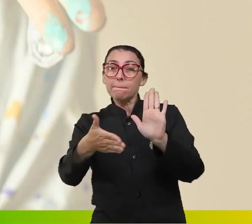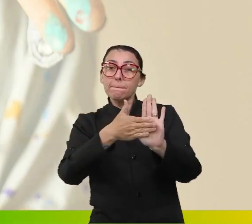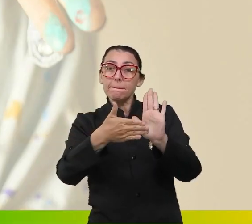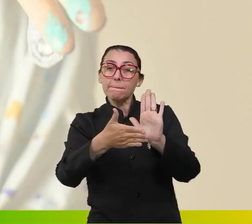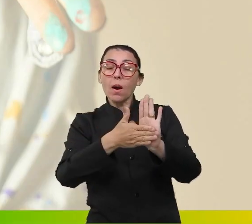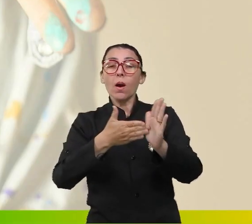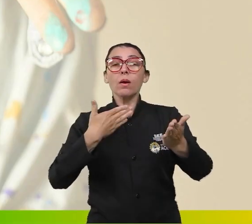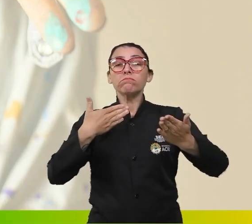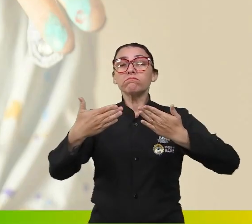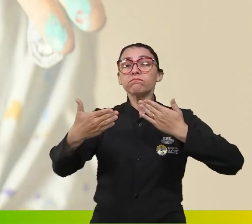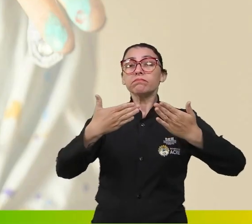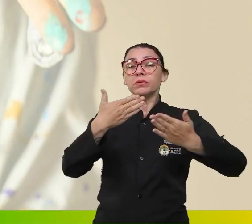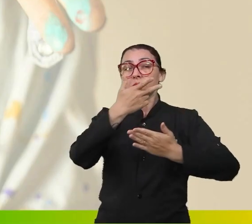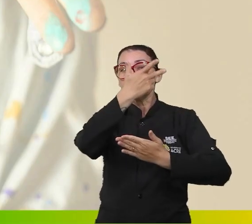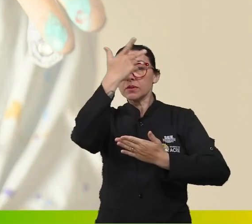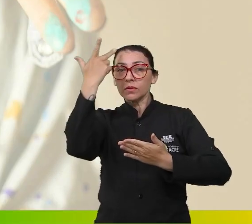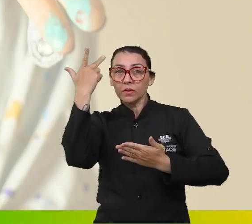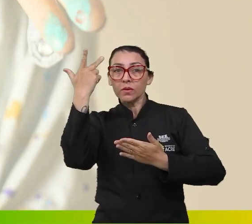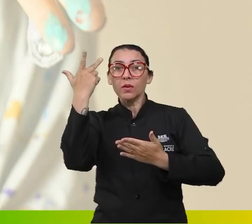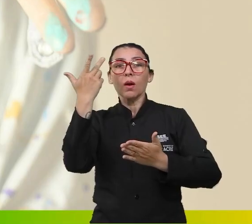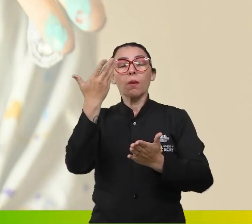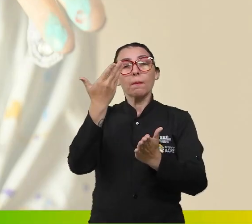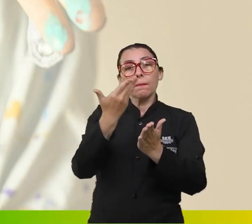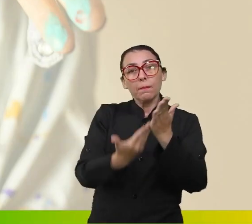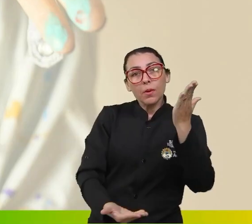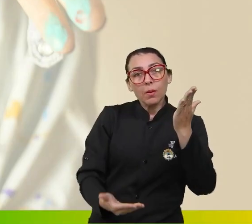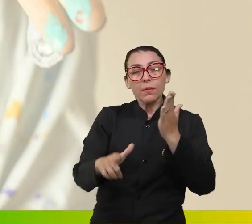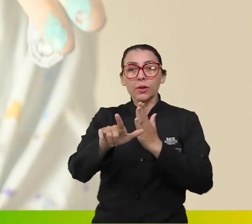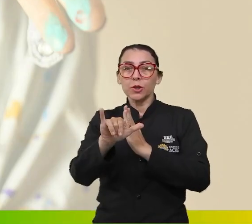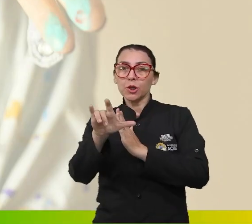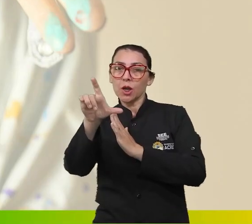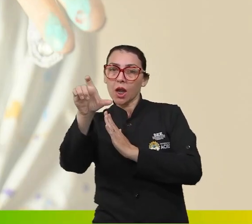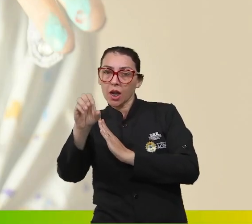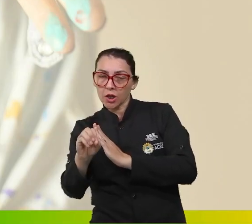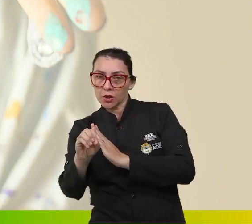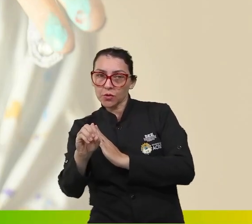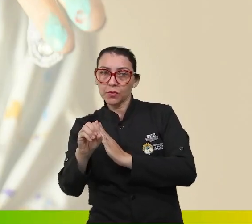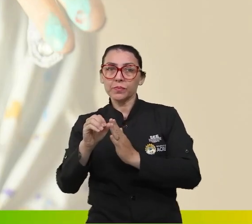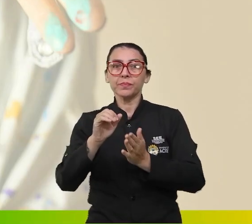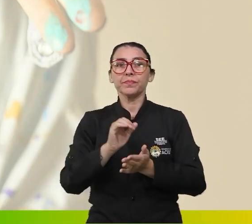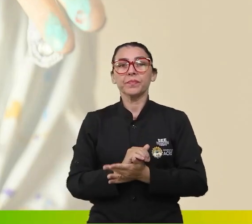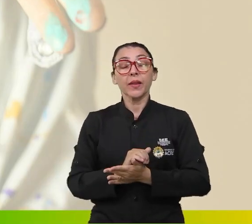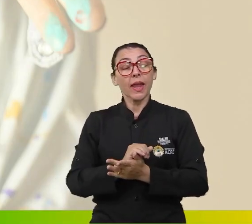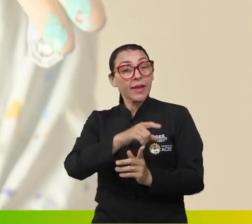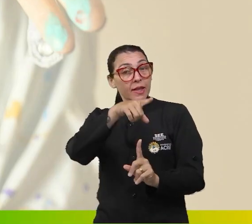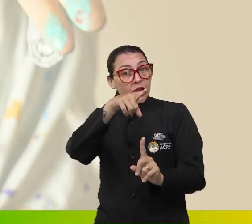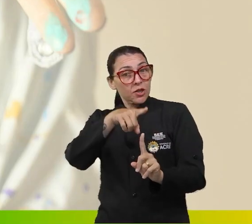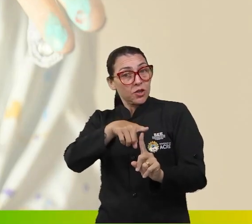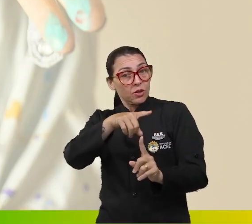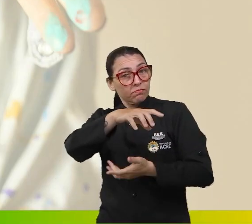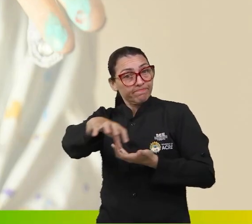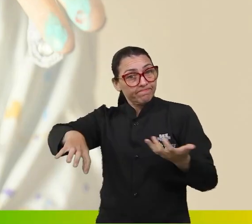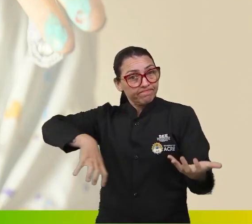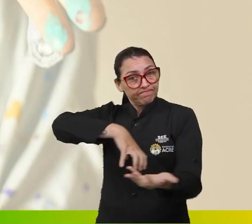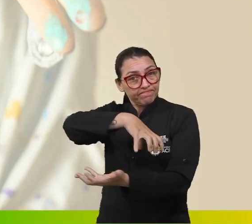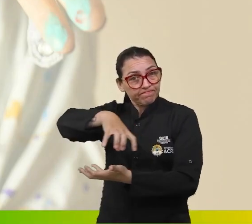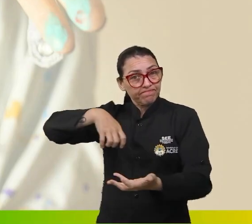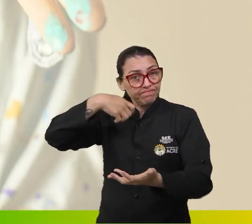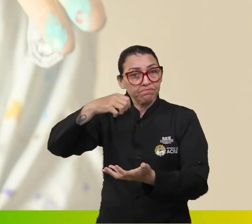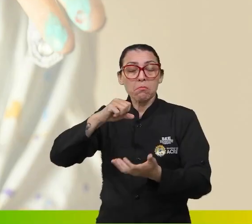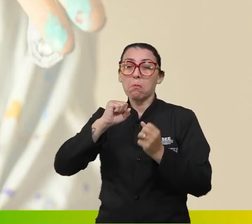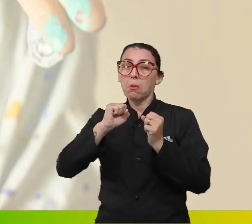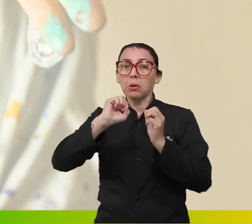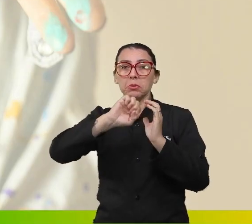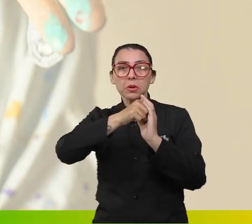propõe um diálogo com o público sobre o descarte de resíduos. Esse tipo de manifestação artística pode